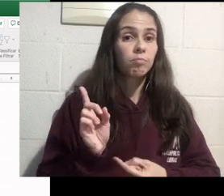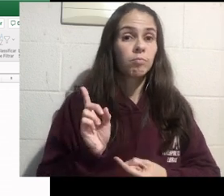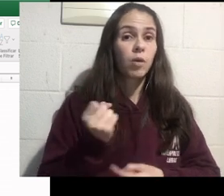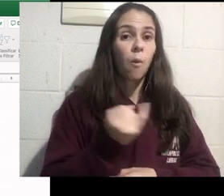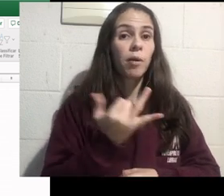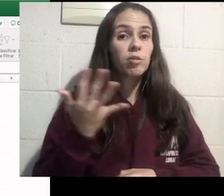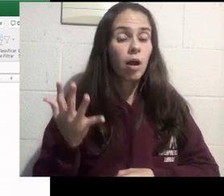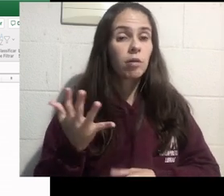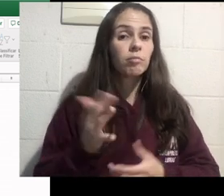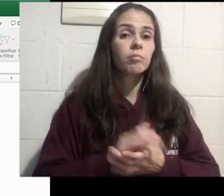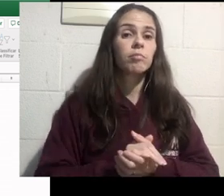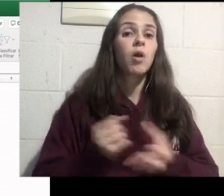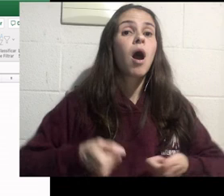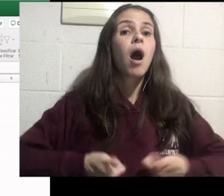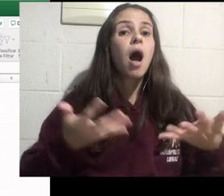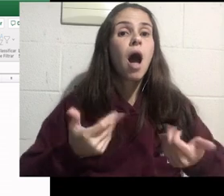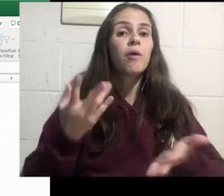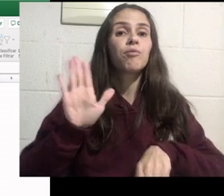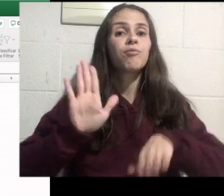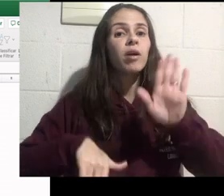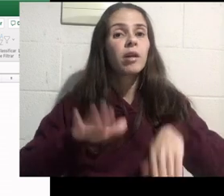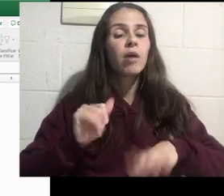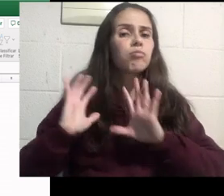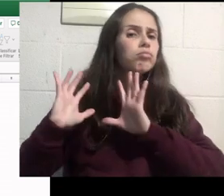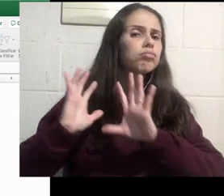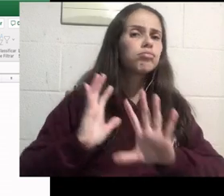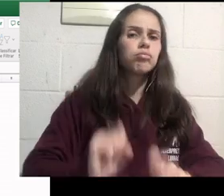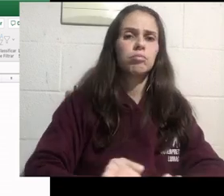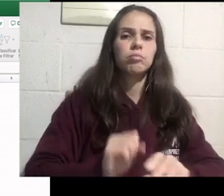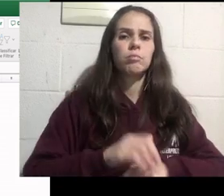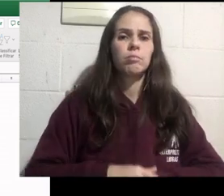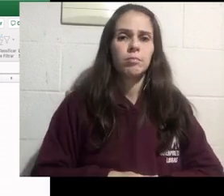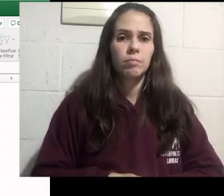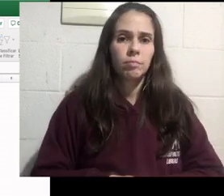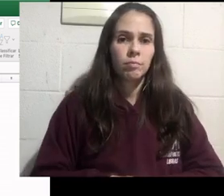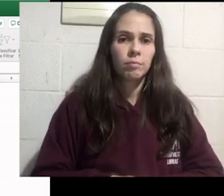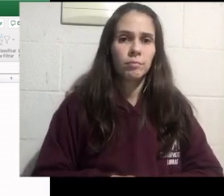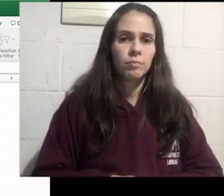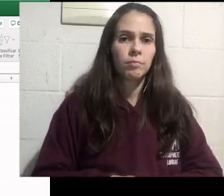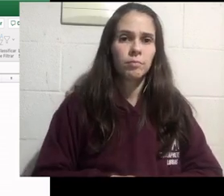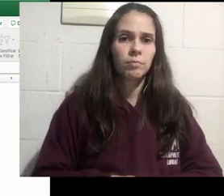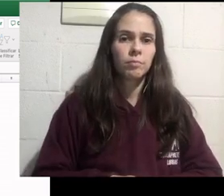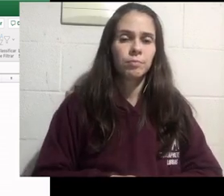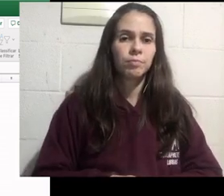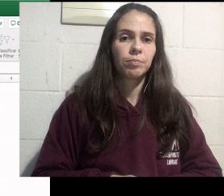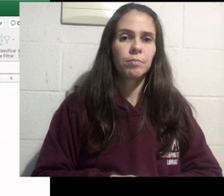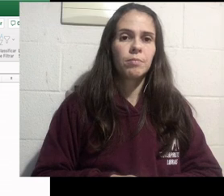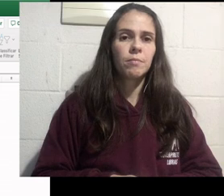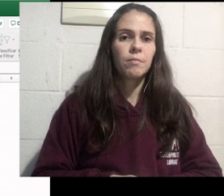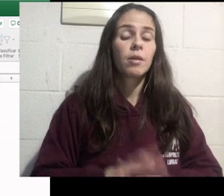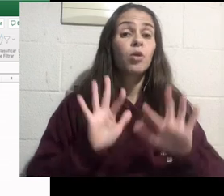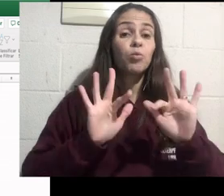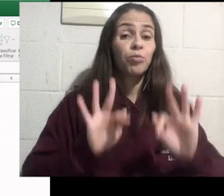aquela quantidade lá, os gastos variáveis, todo o resultado aqui. Então, no final, a mini empresa